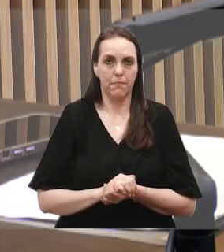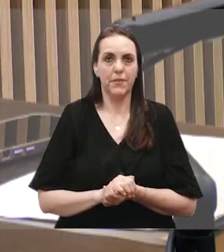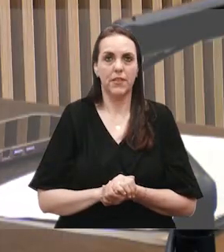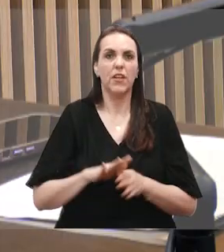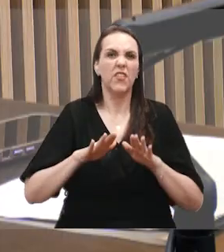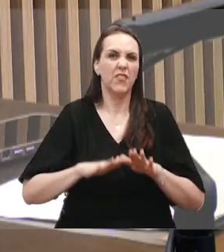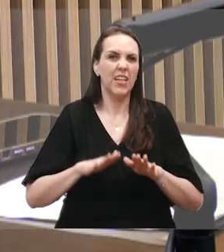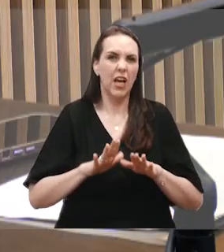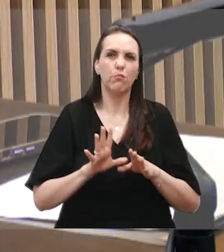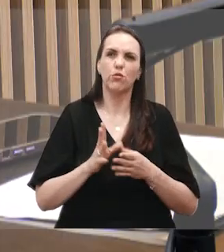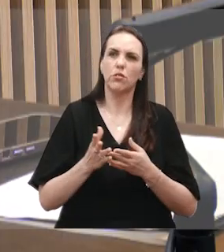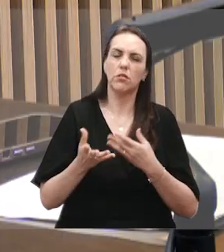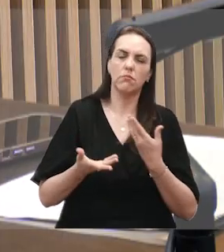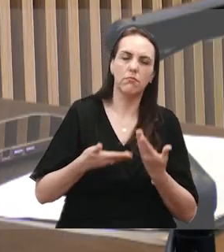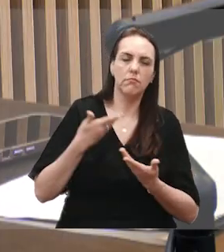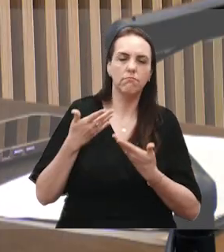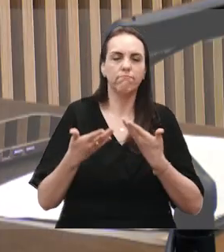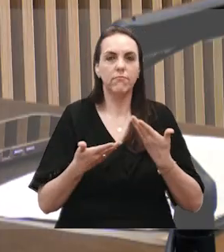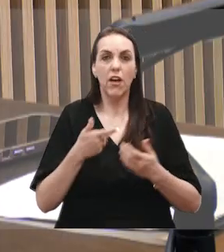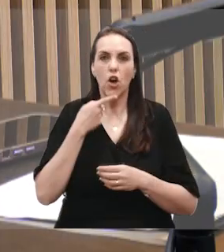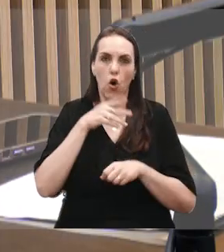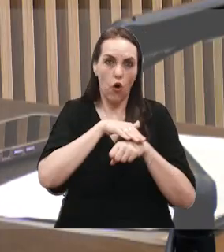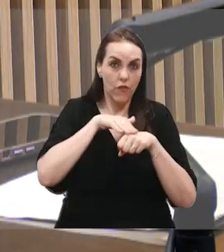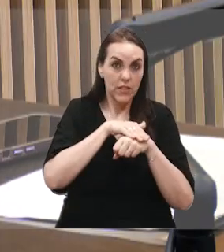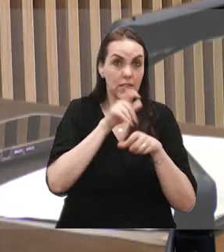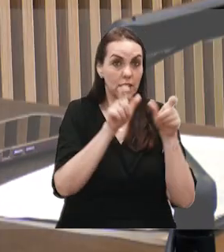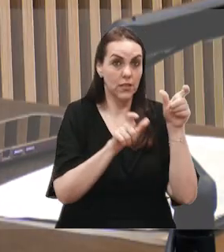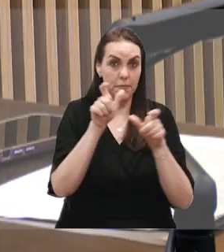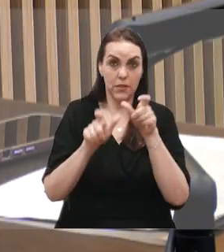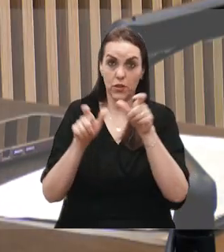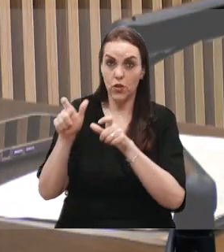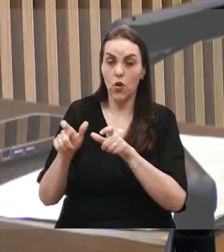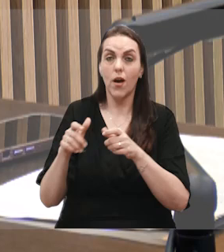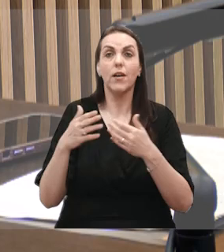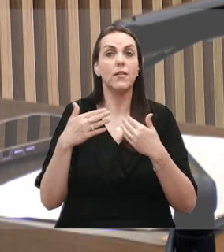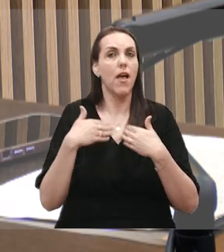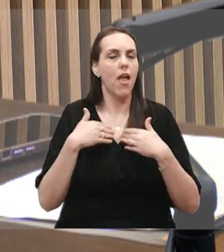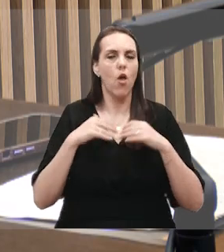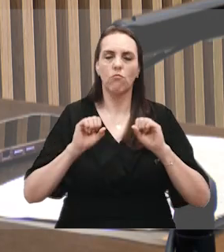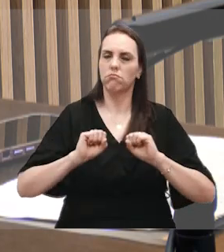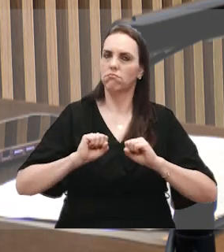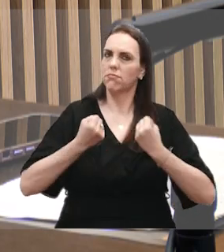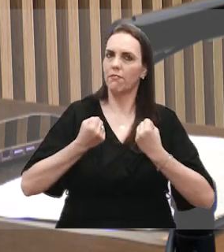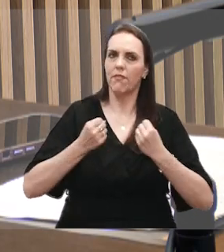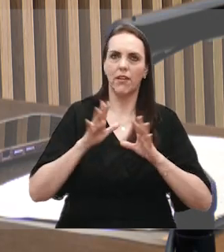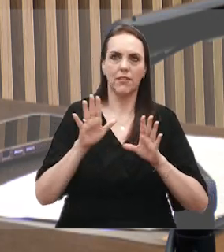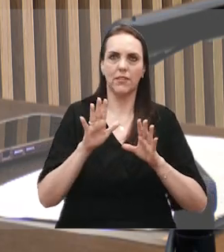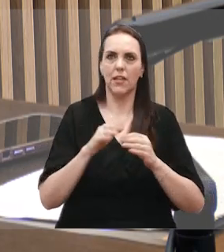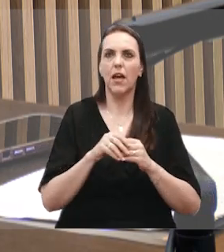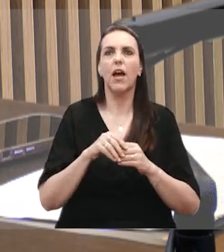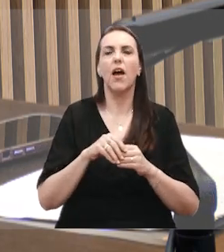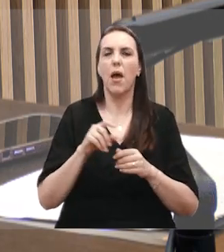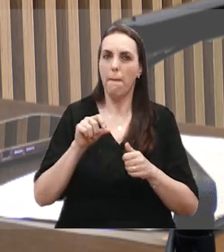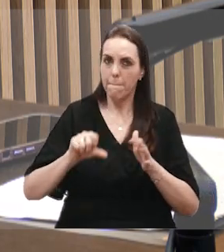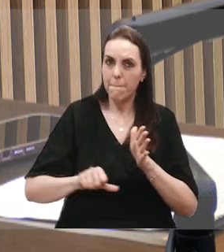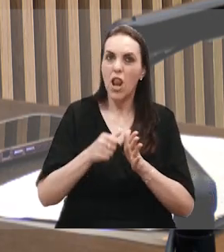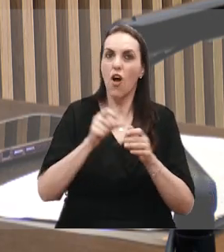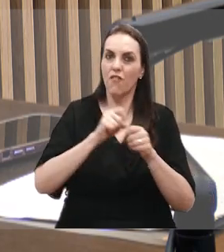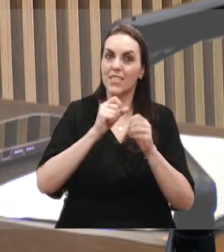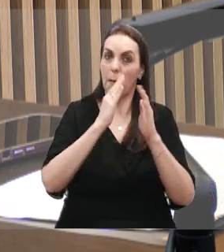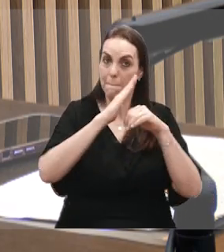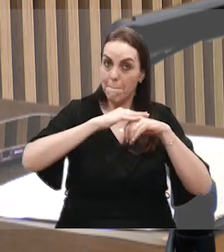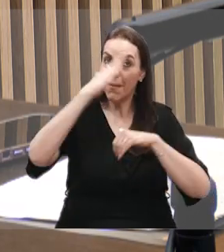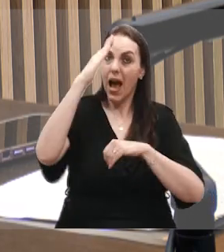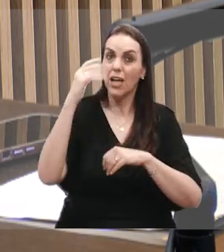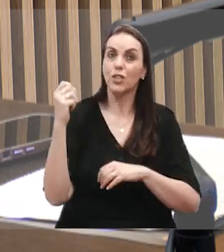ficou por dentro, eu falei para as pessoas, né? E eu sou uma pessoa que defende pecar pelo excesso e não pela negligência.